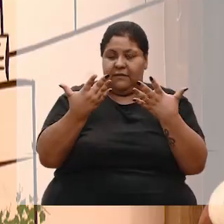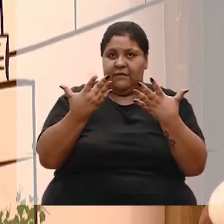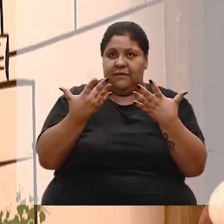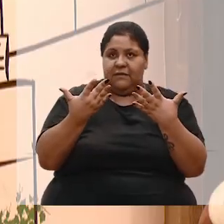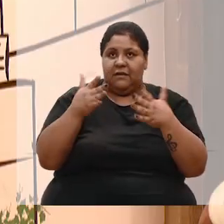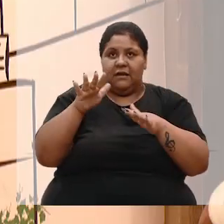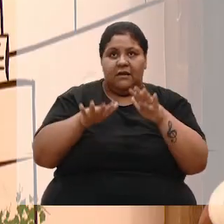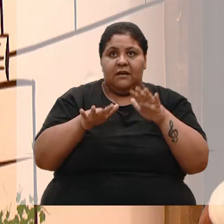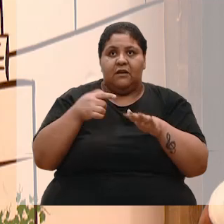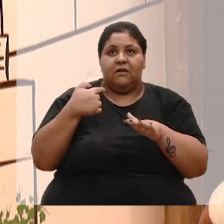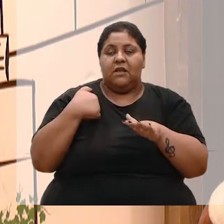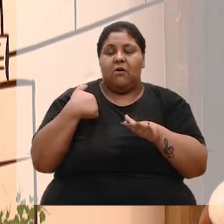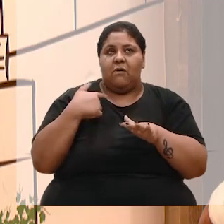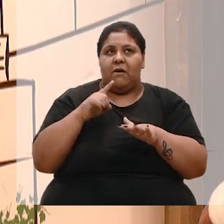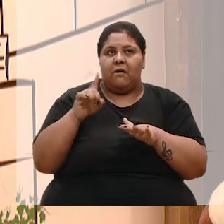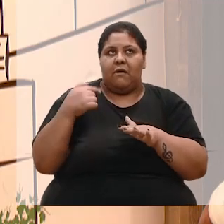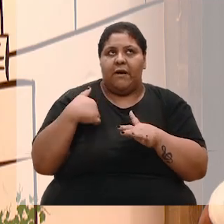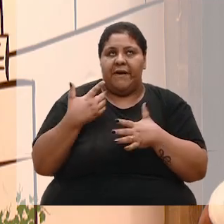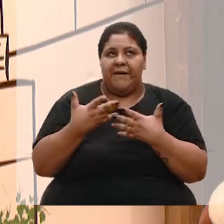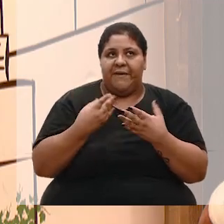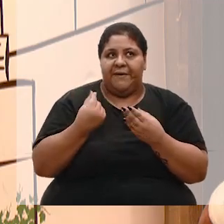das vezes, não é